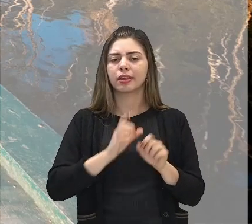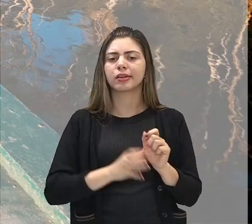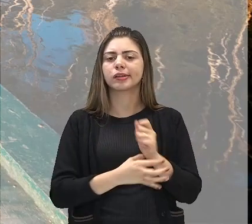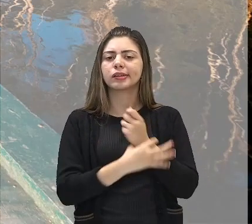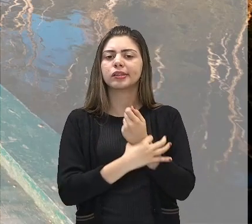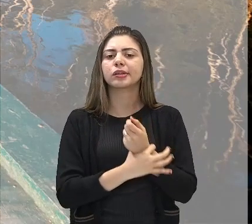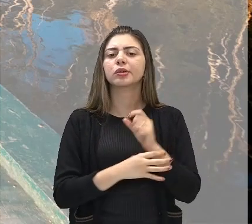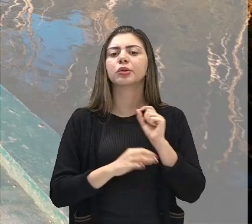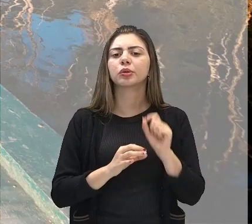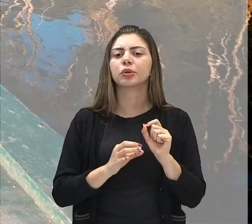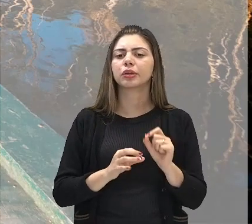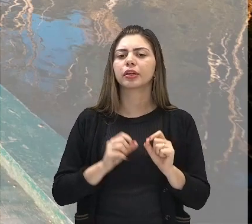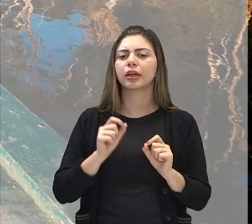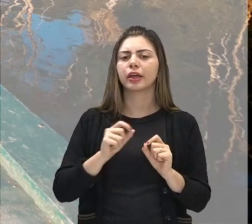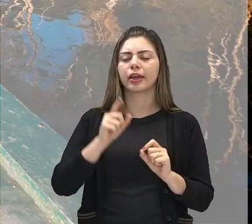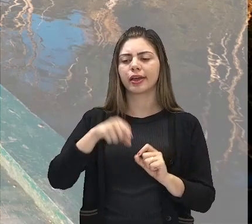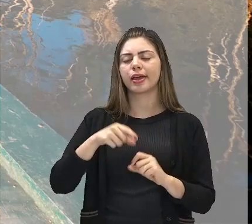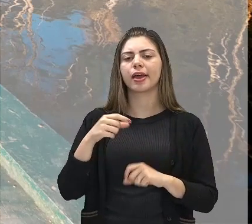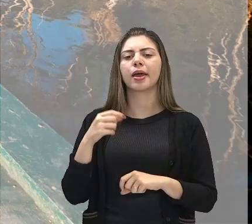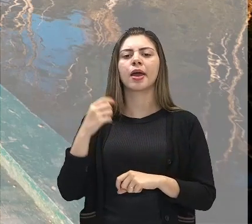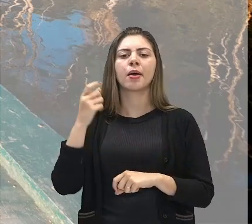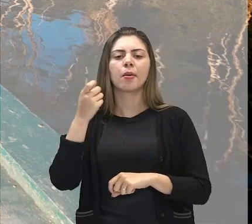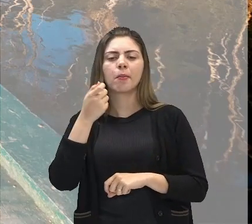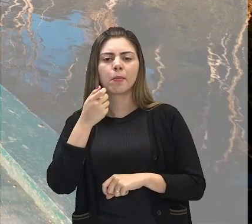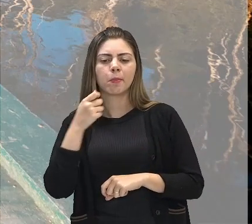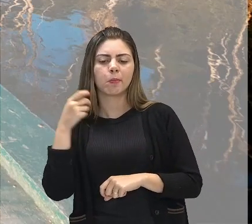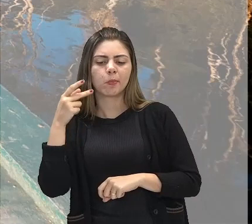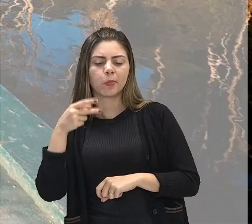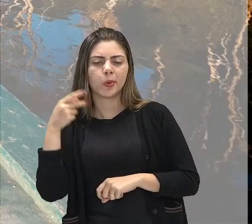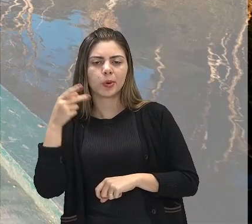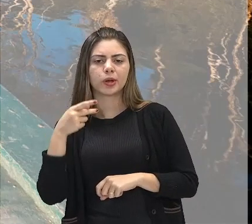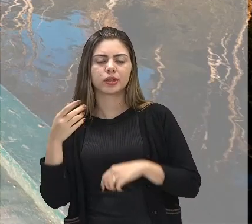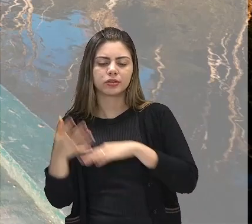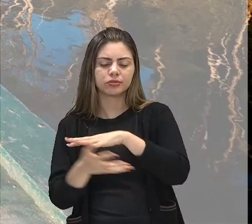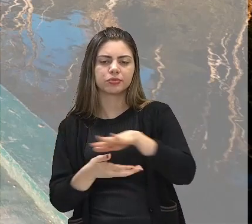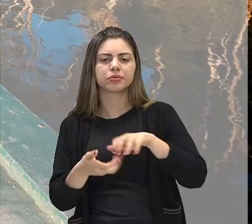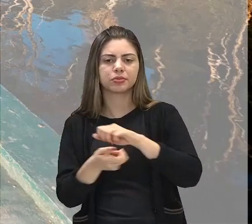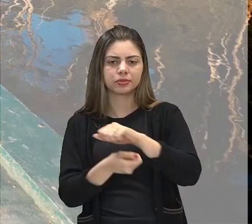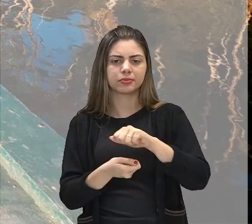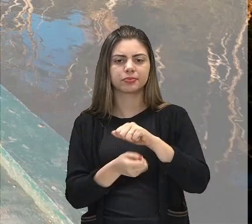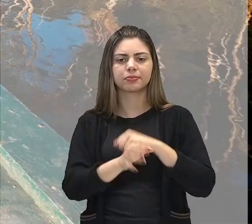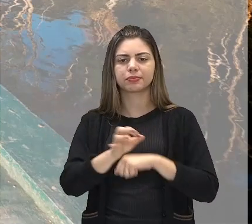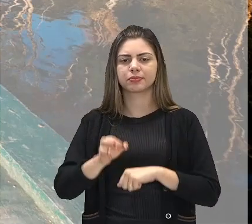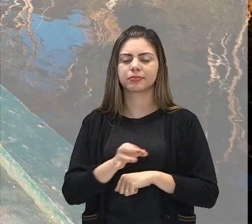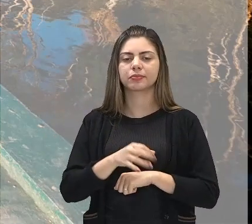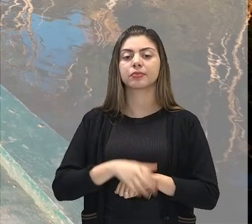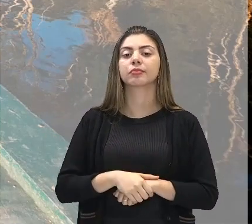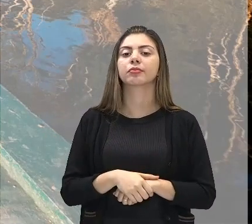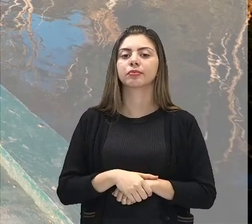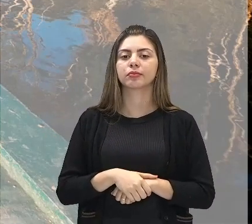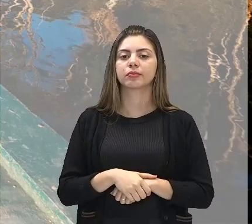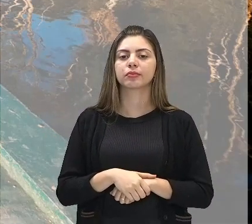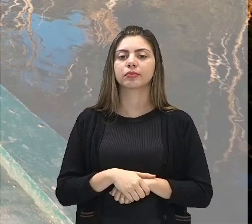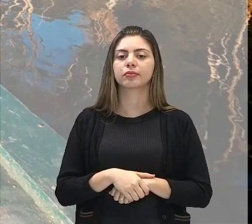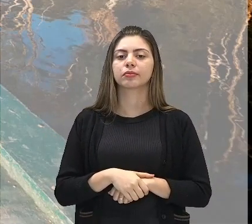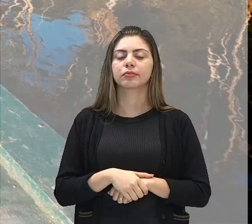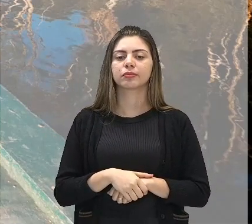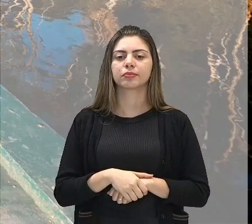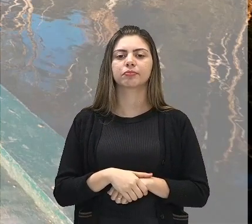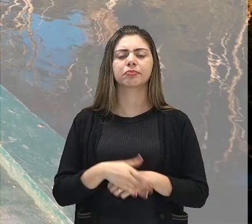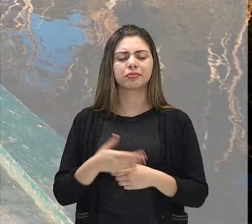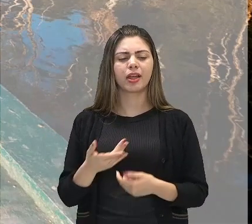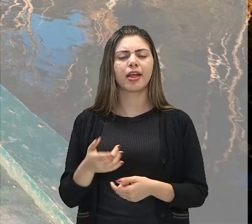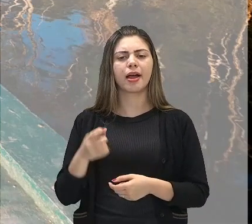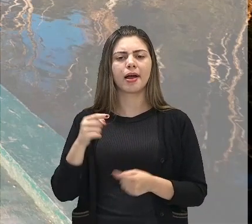política de sustentabilidade, em que se aplicou ali a prática do defeso. O que